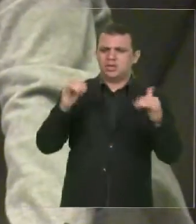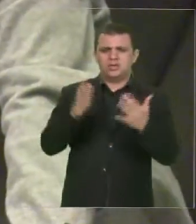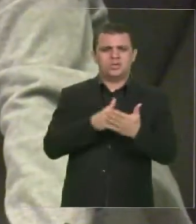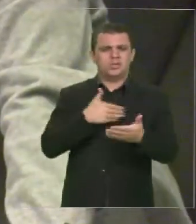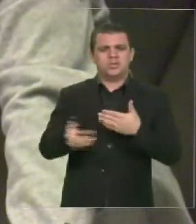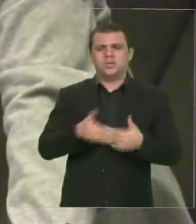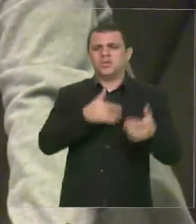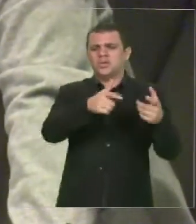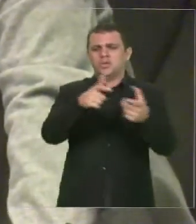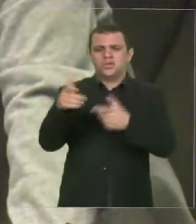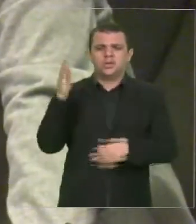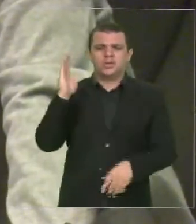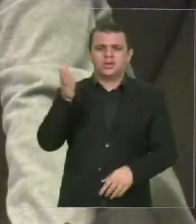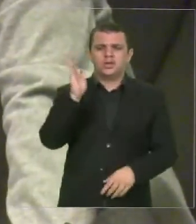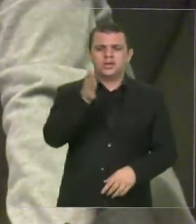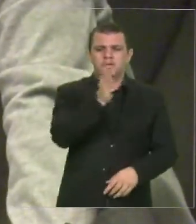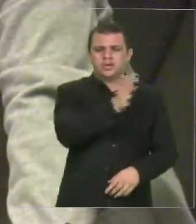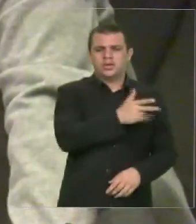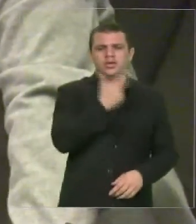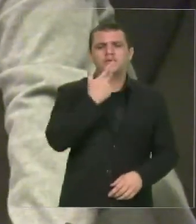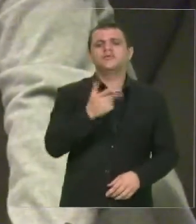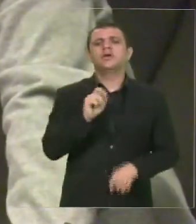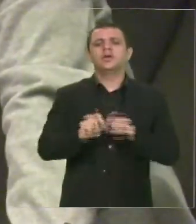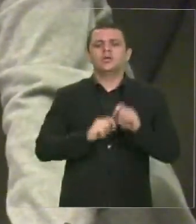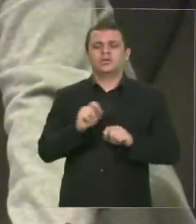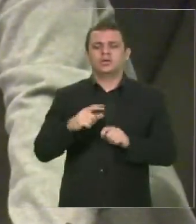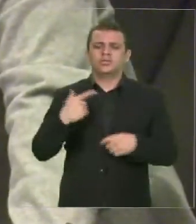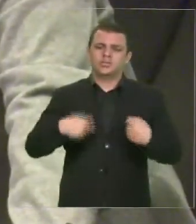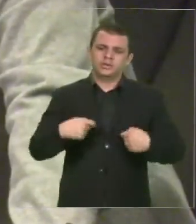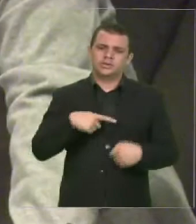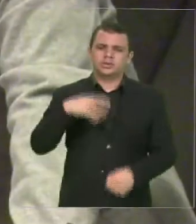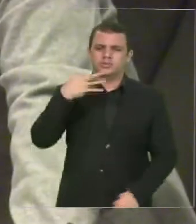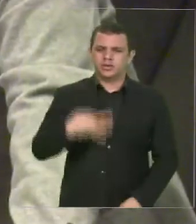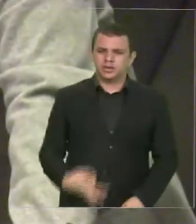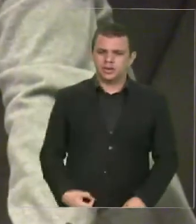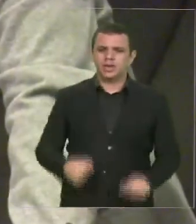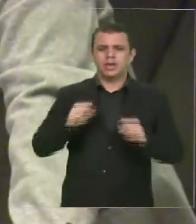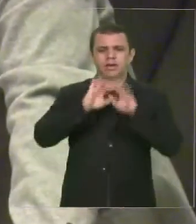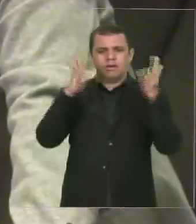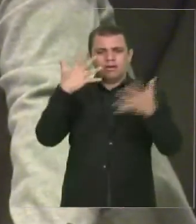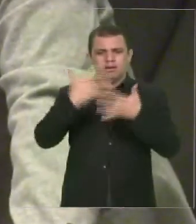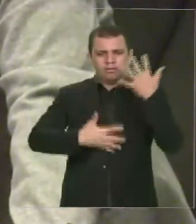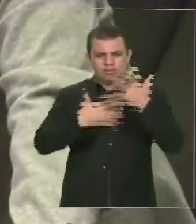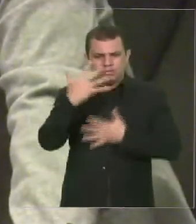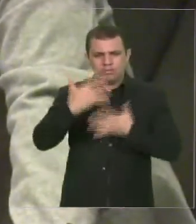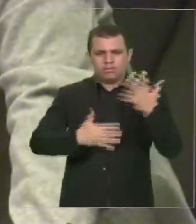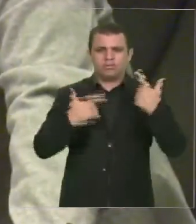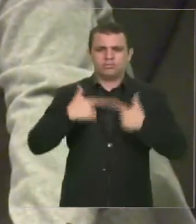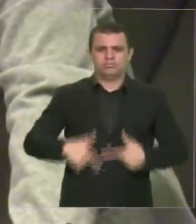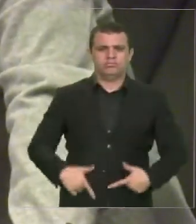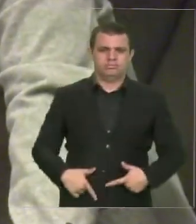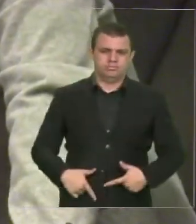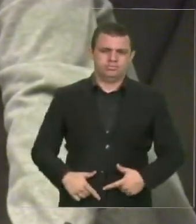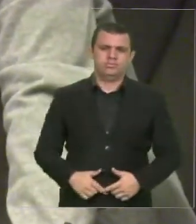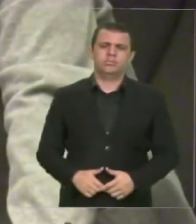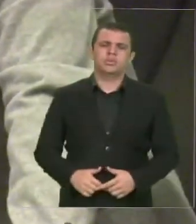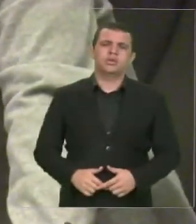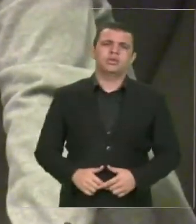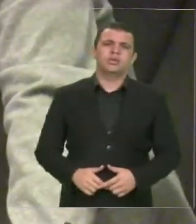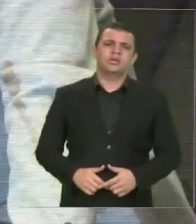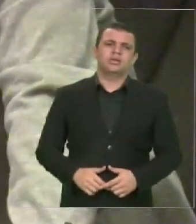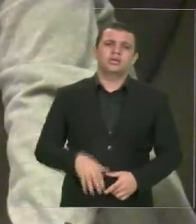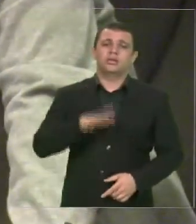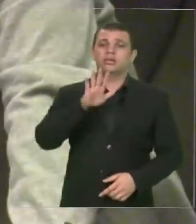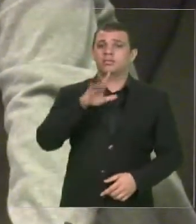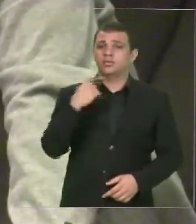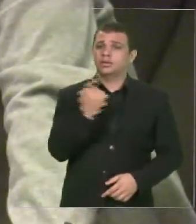e aqui nesta casa falou, sobre o princípio da moralidade, da transparência, da impessoalidade. E tudo o que